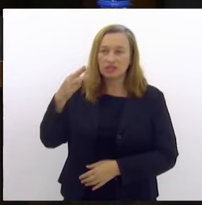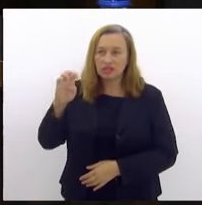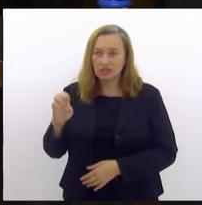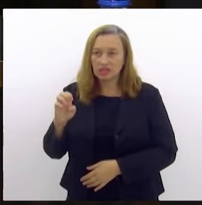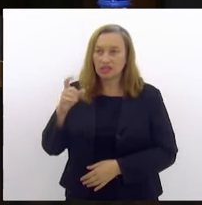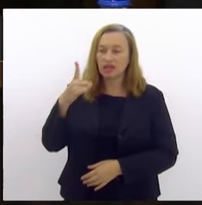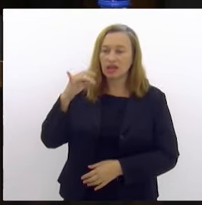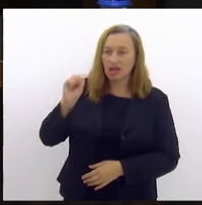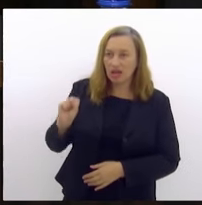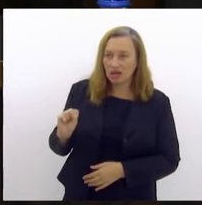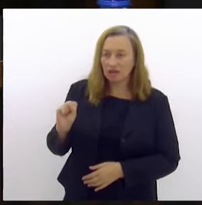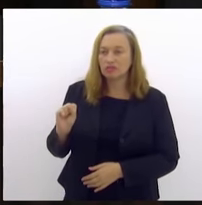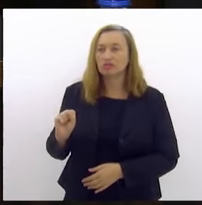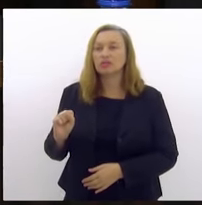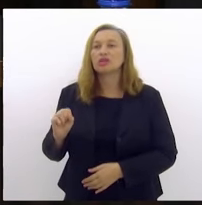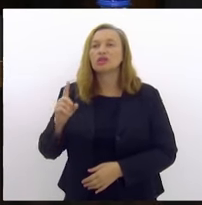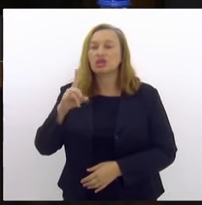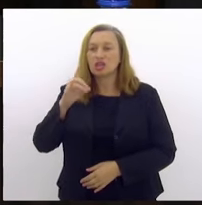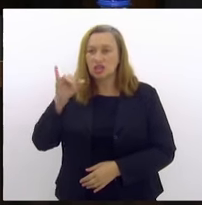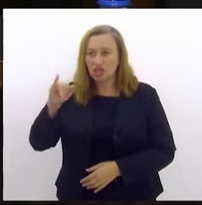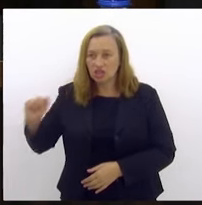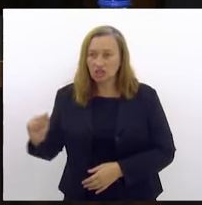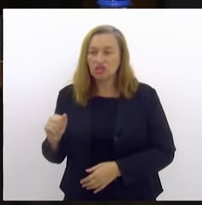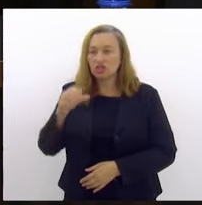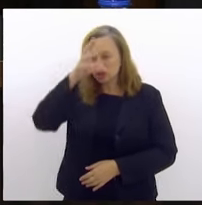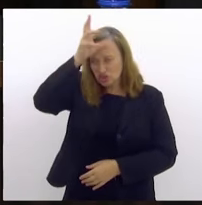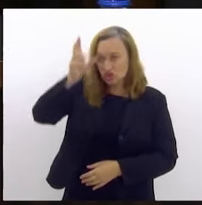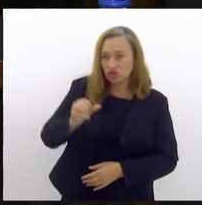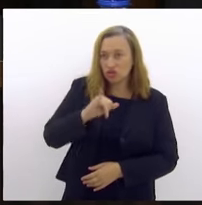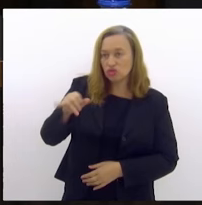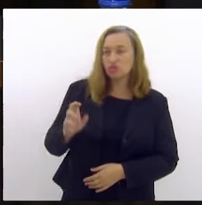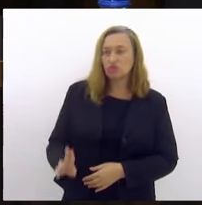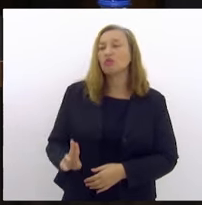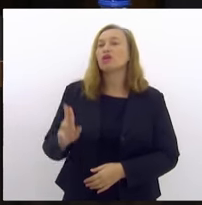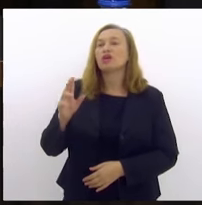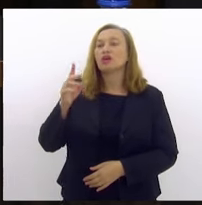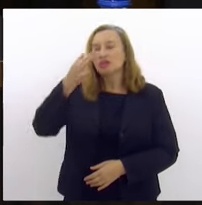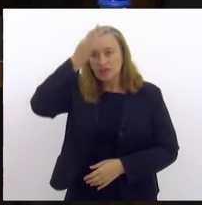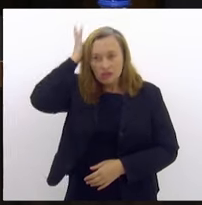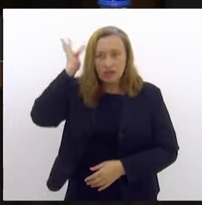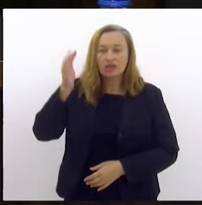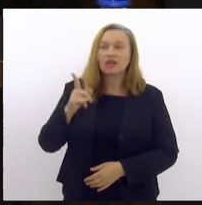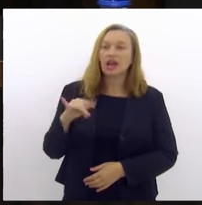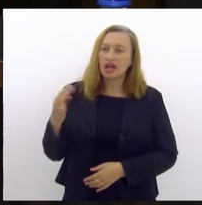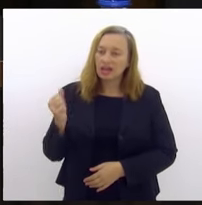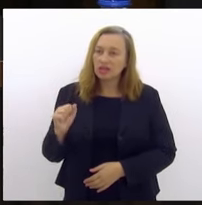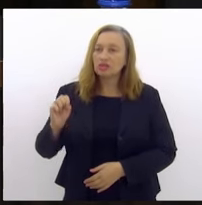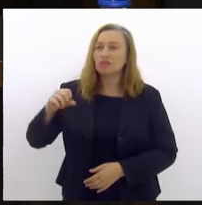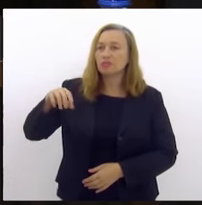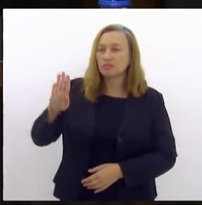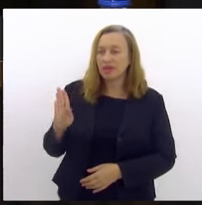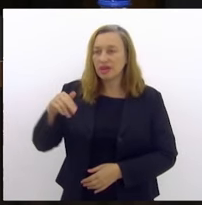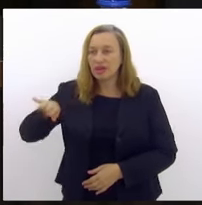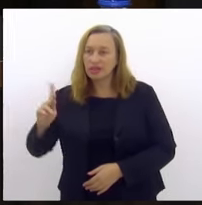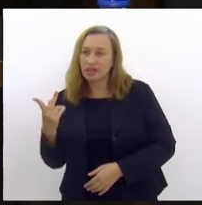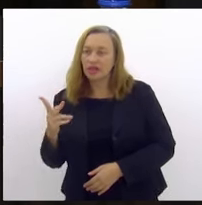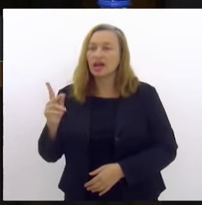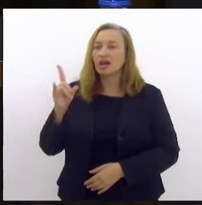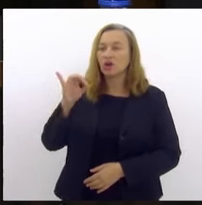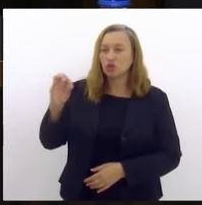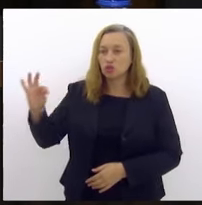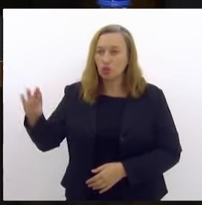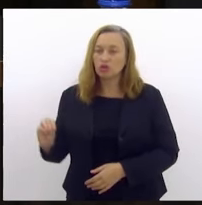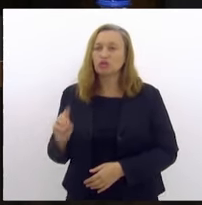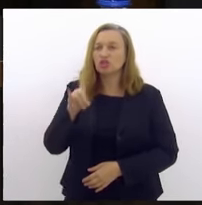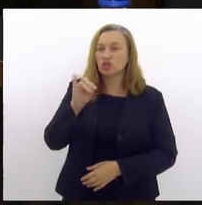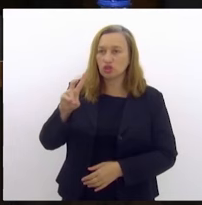Mota, Carlos Mink, Índia Armelau, Tia Ju, Fred Pacheco, Carlinhos Mendes Argal, Tony de Paula, Pai, Dionísio